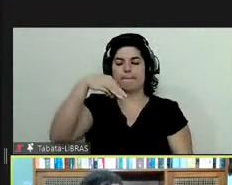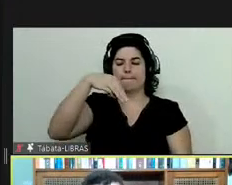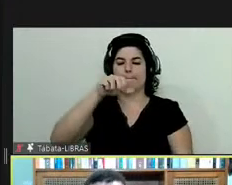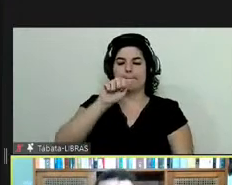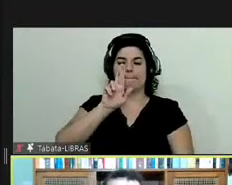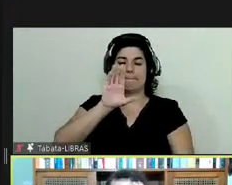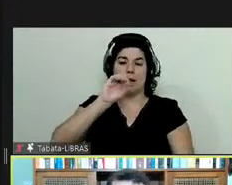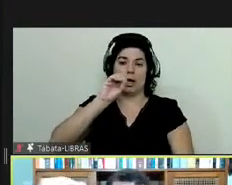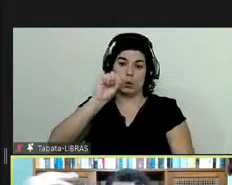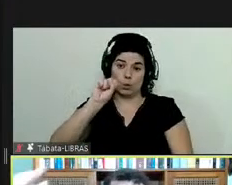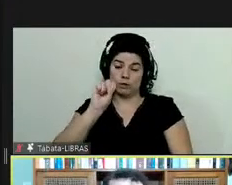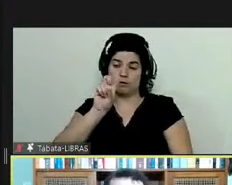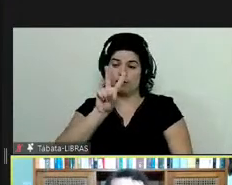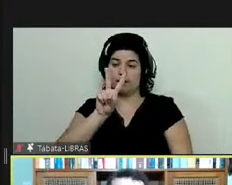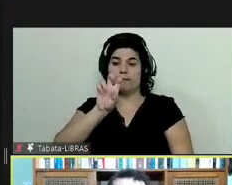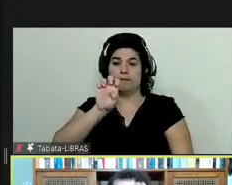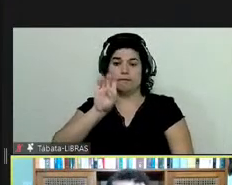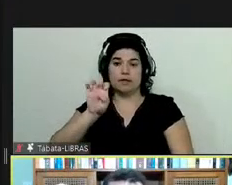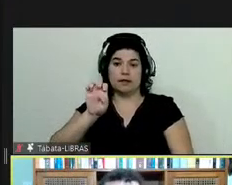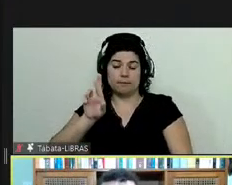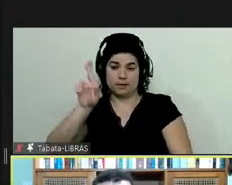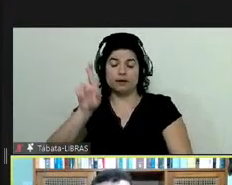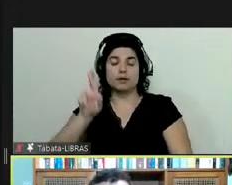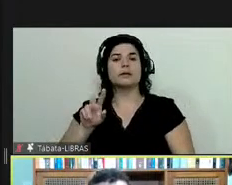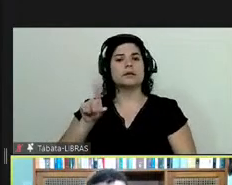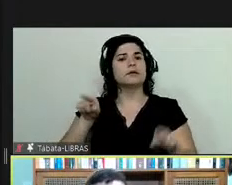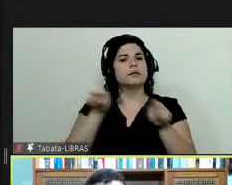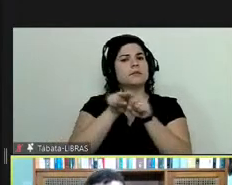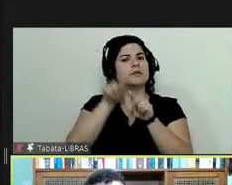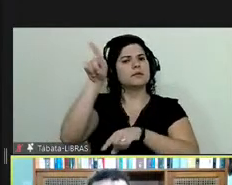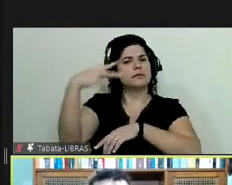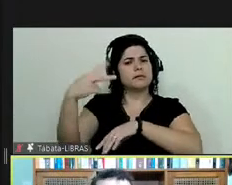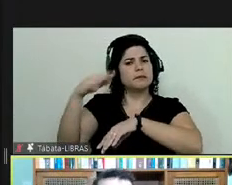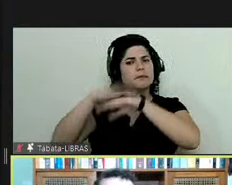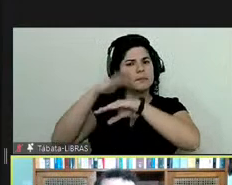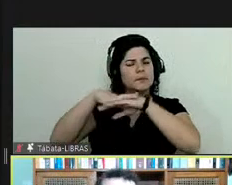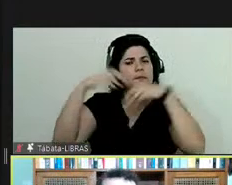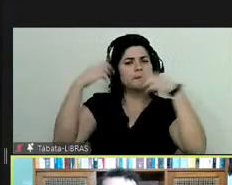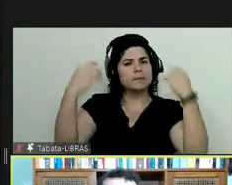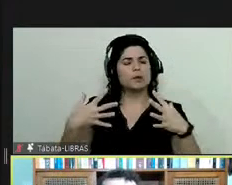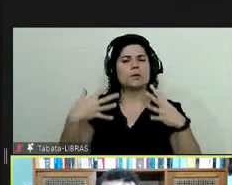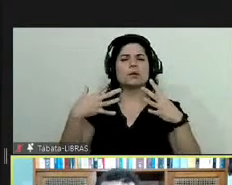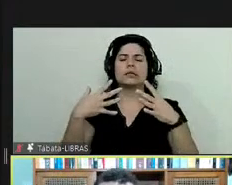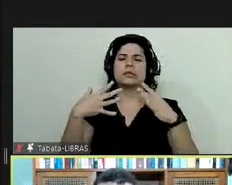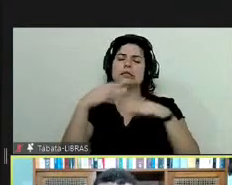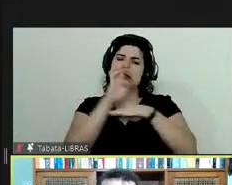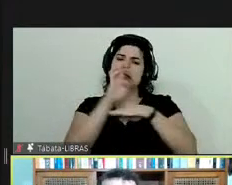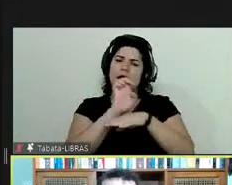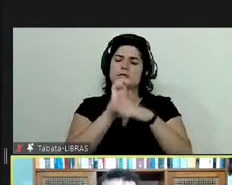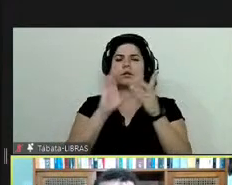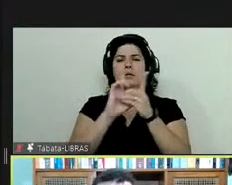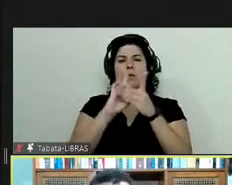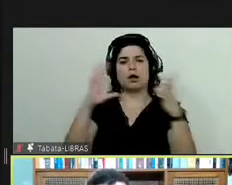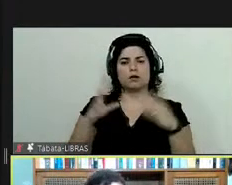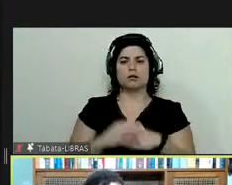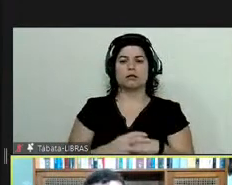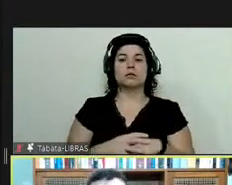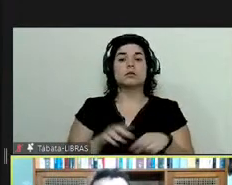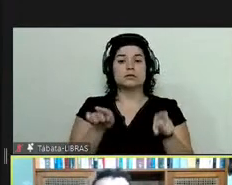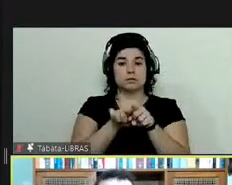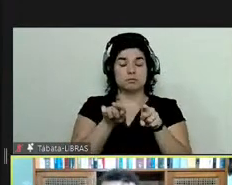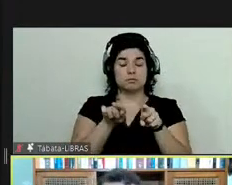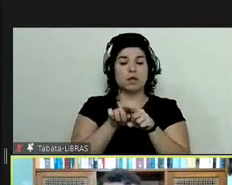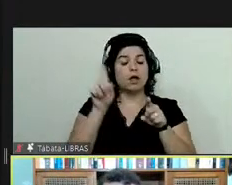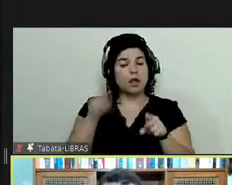interpretou muito tempo do Estado temos tema da burocracia e tal né mas é uma visão que começa na filosofia política